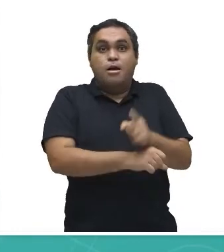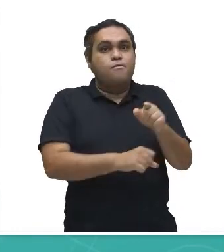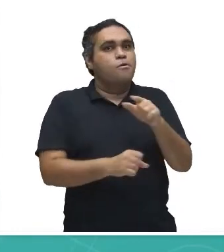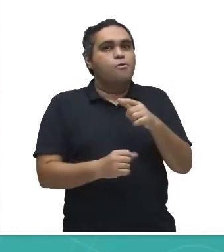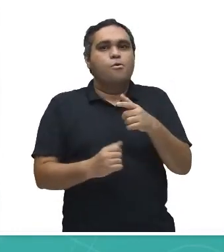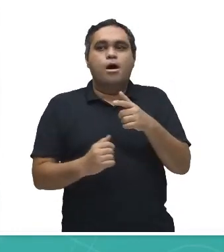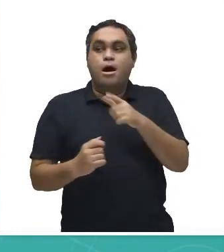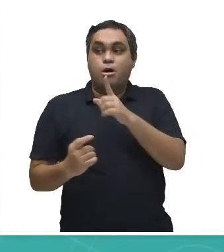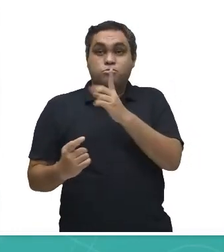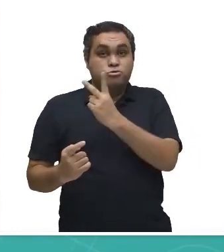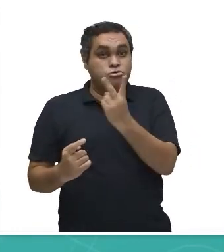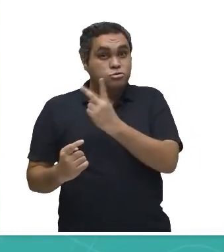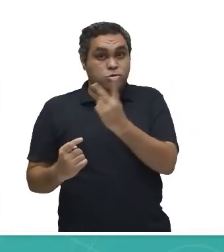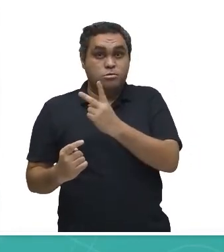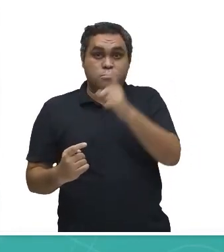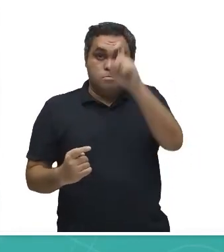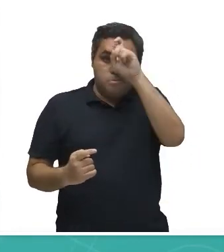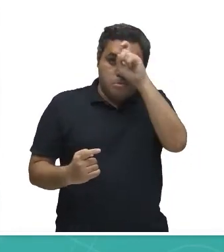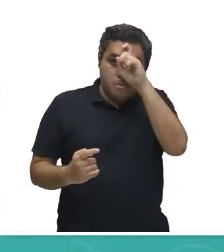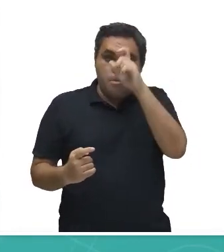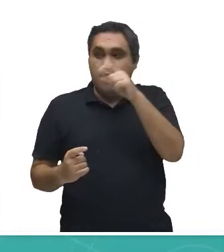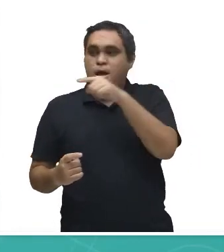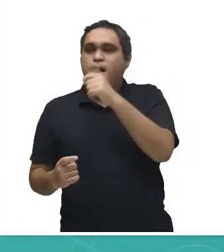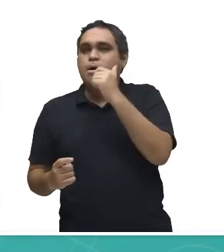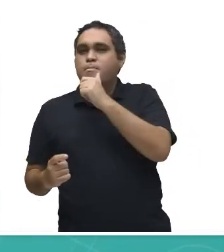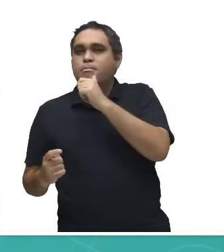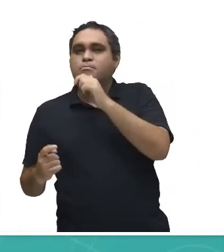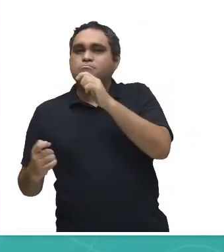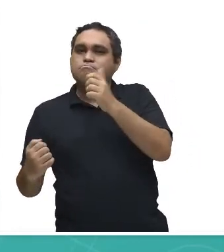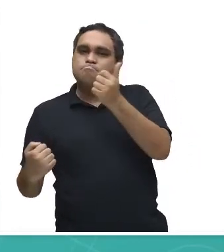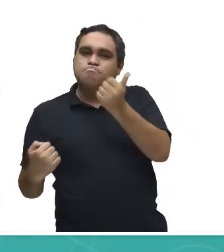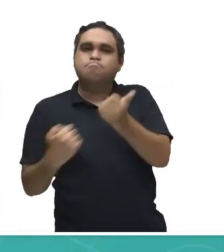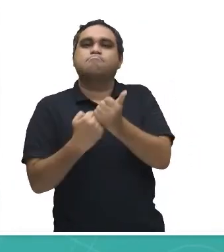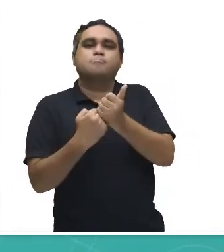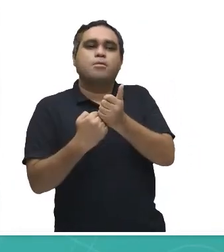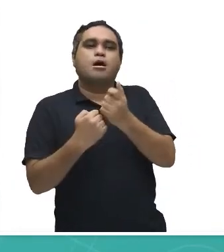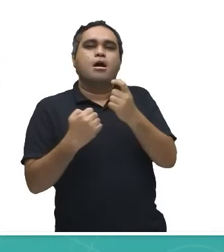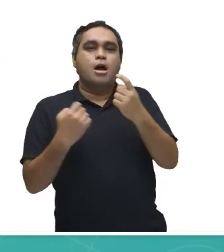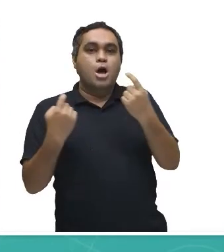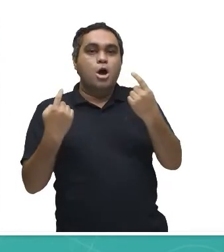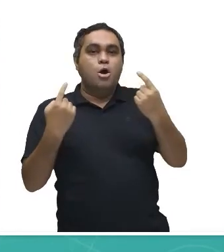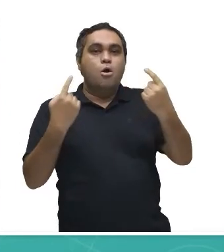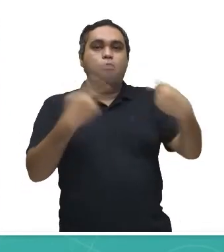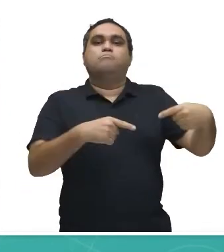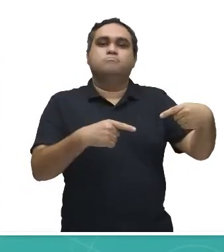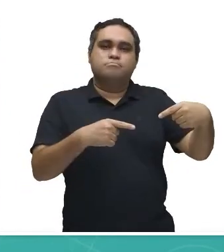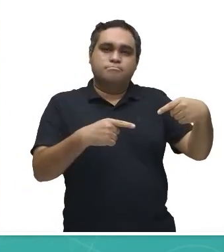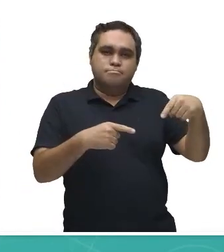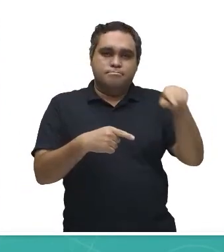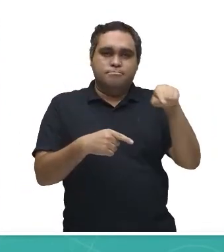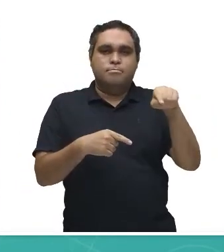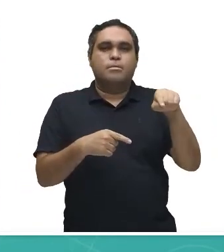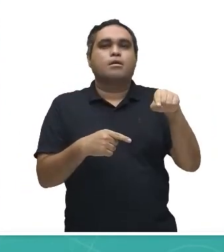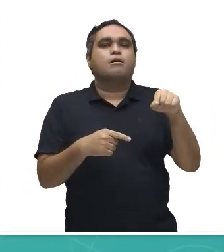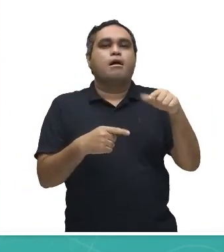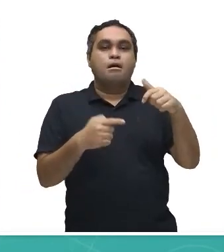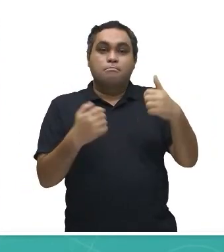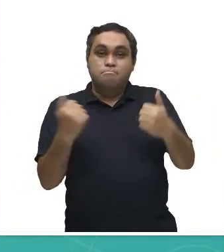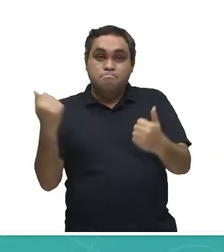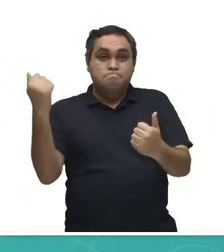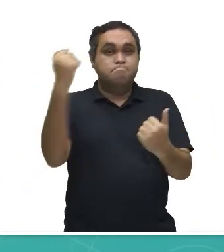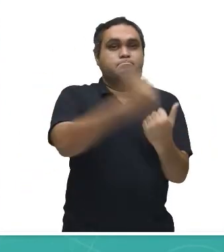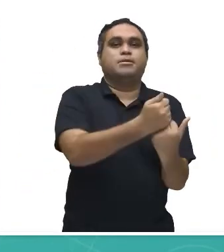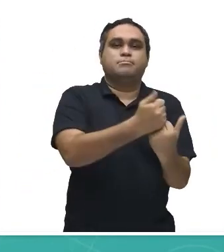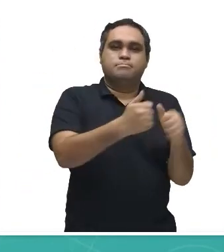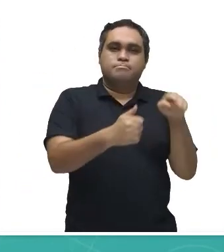ela empunhava as armas e lutava ao lado de uma frente feminina em proteção ao quilombo. E também era